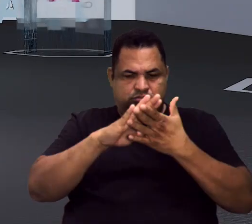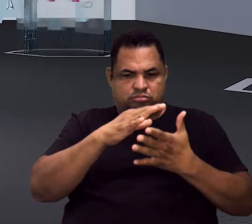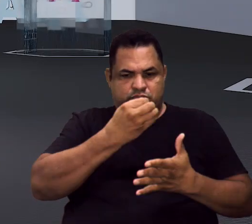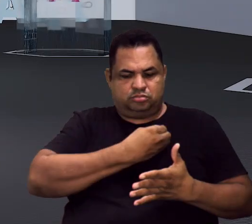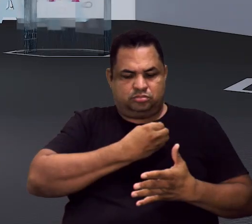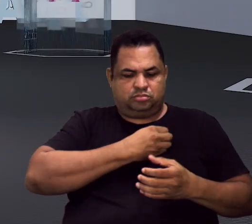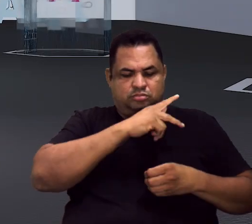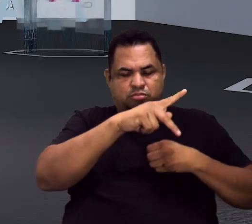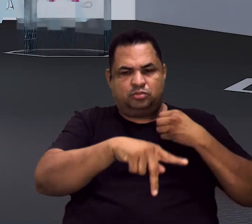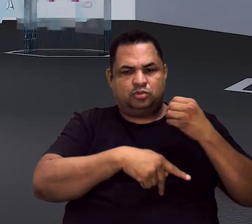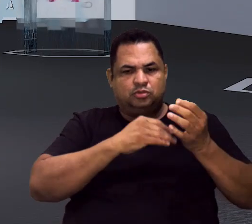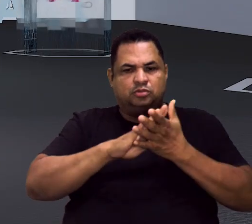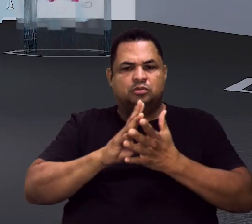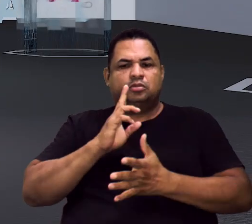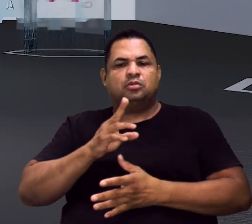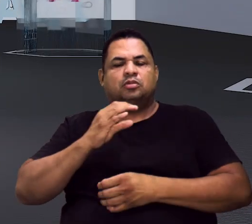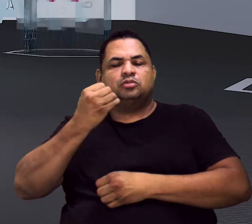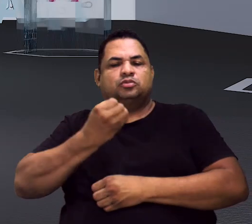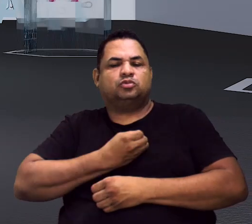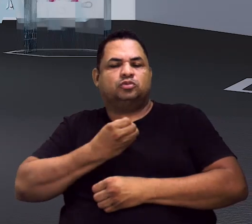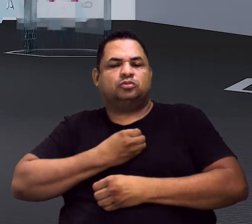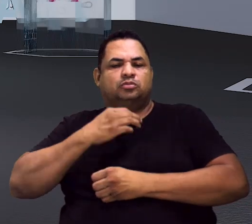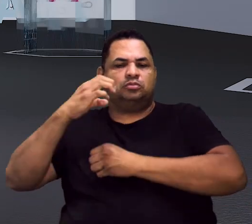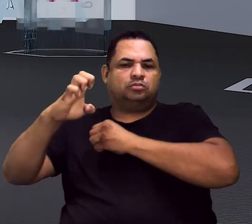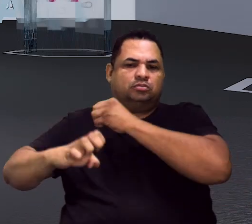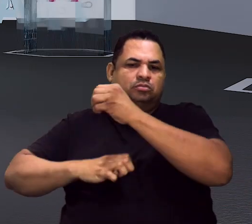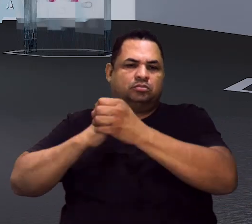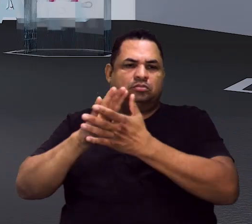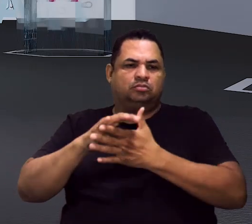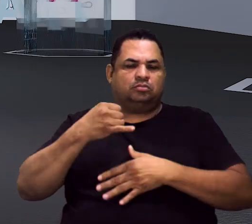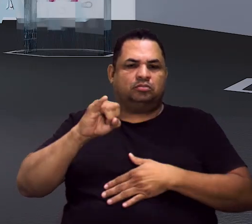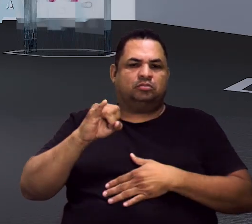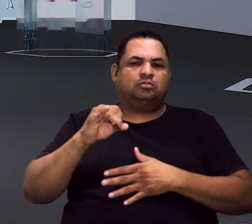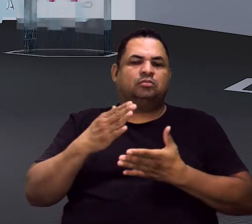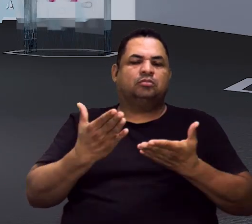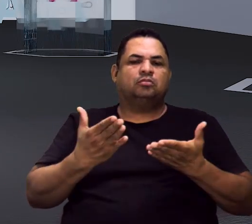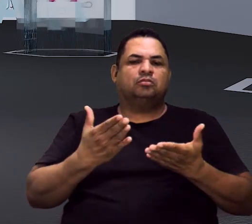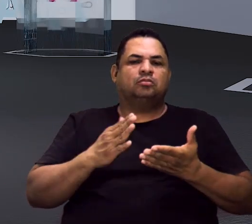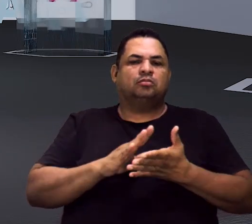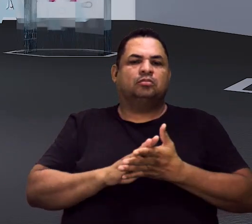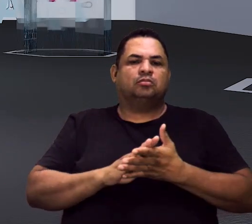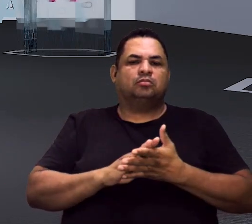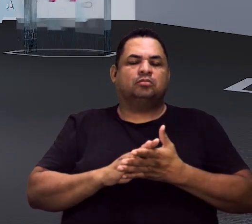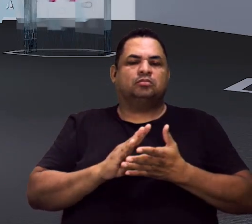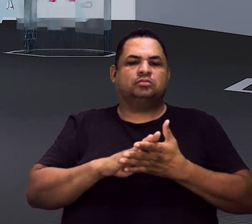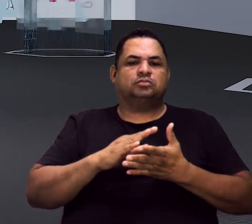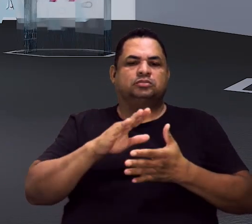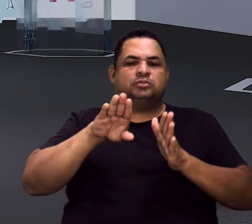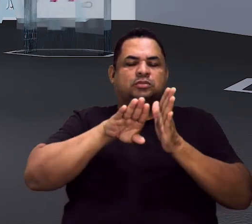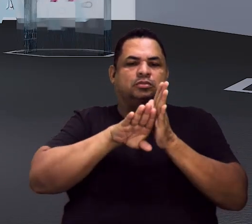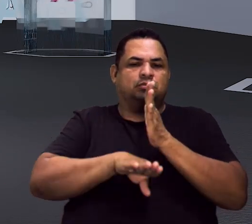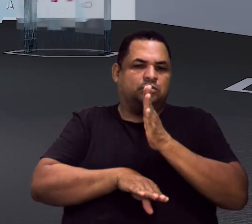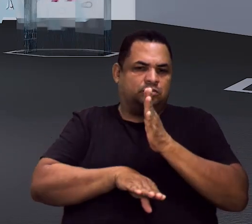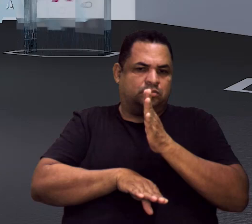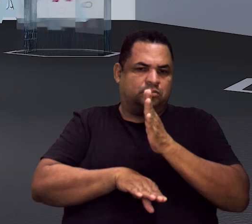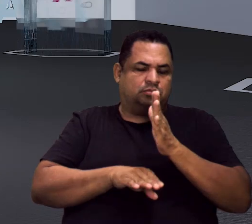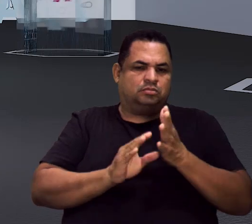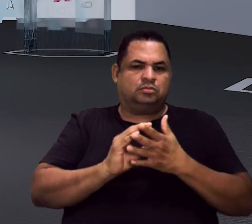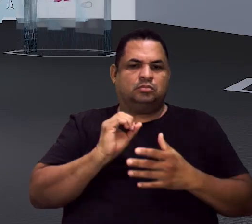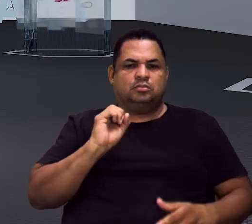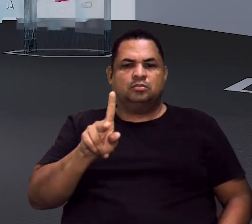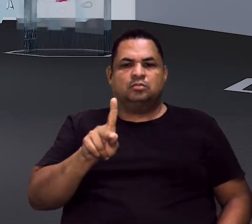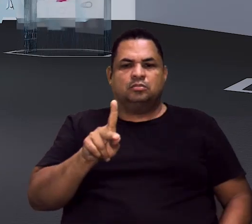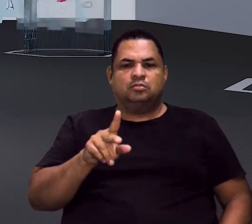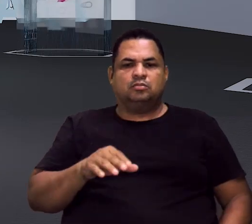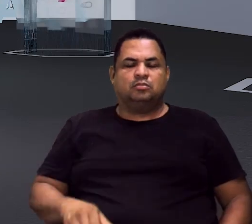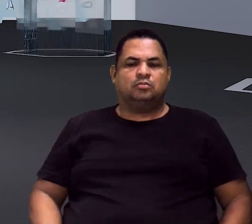prótons igual ao número de elétrons, e depois, se for o cátion, você subtrair, ok?